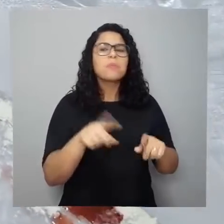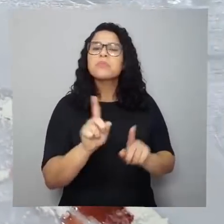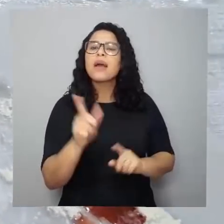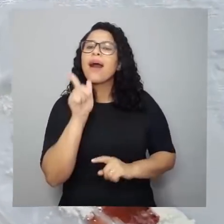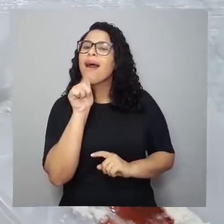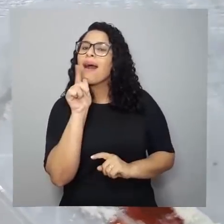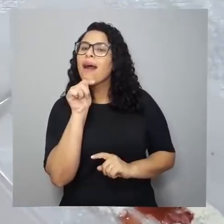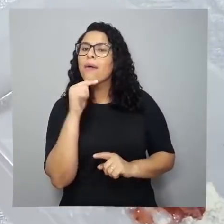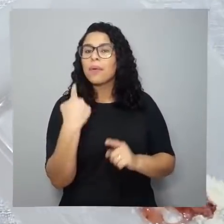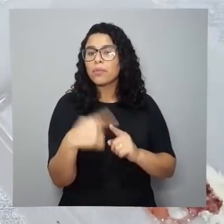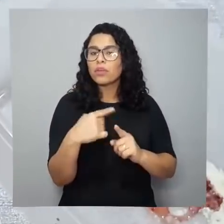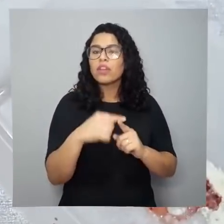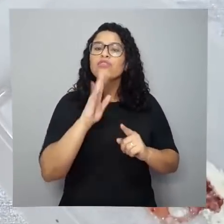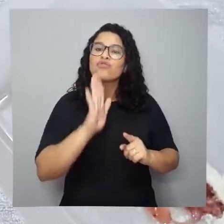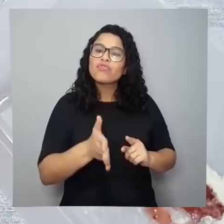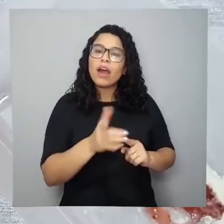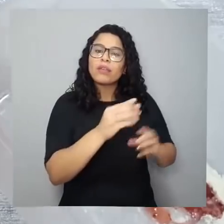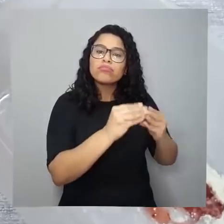água.